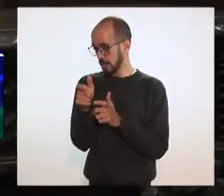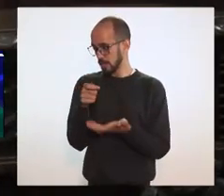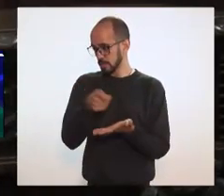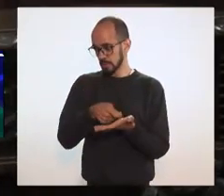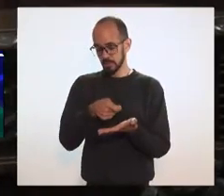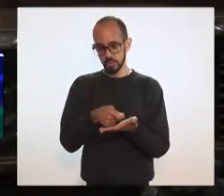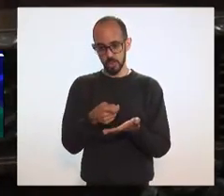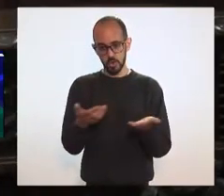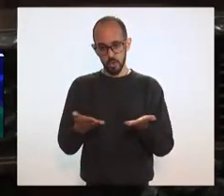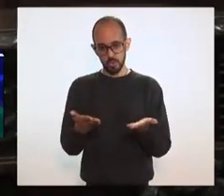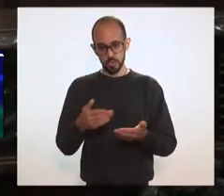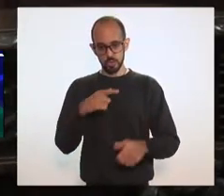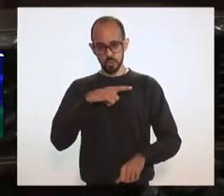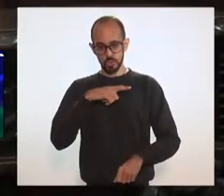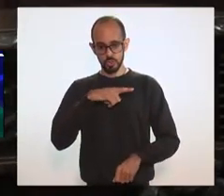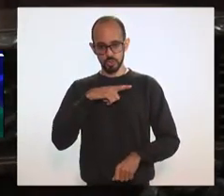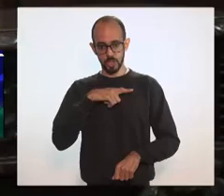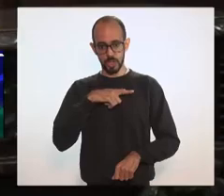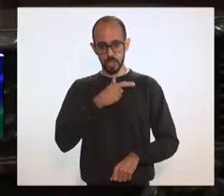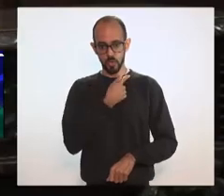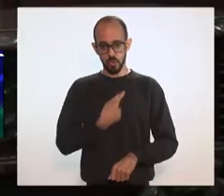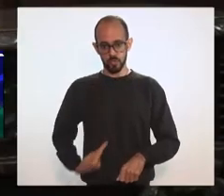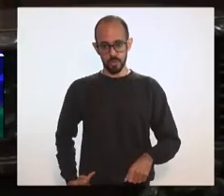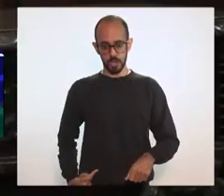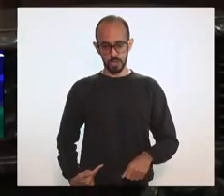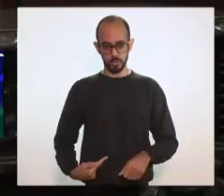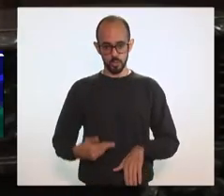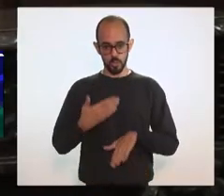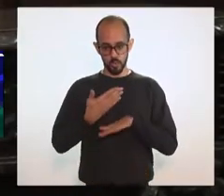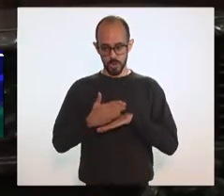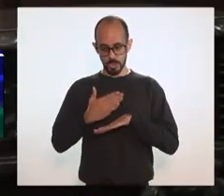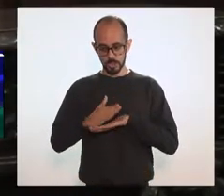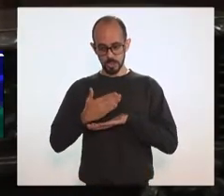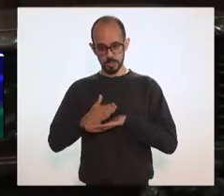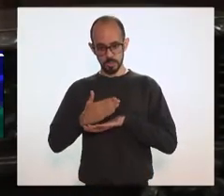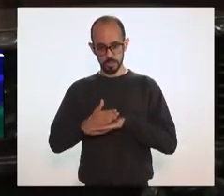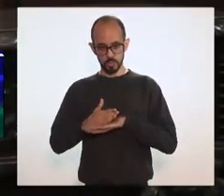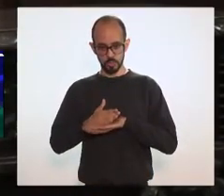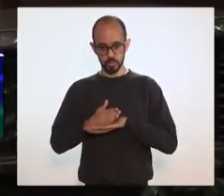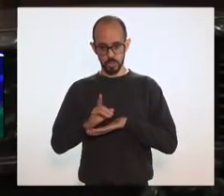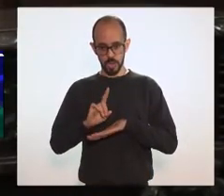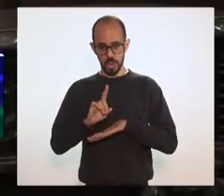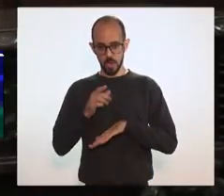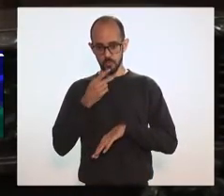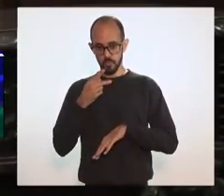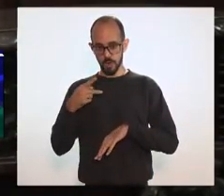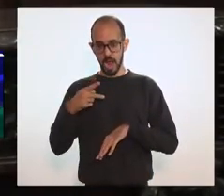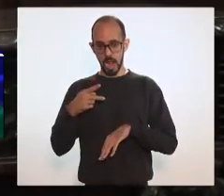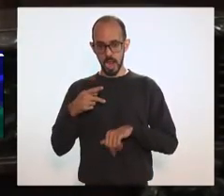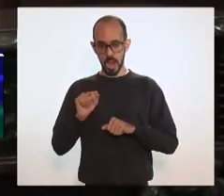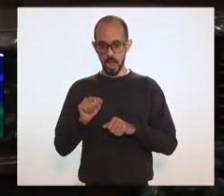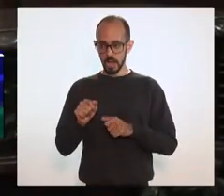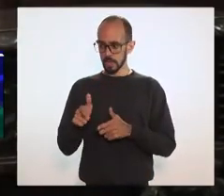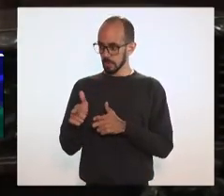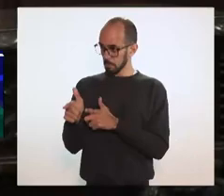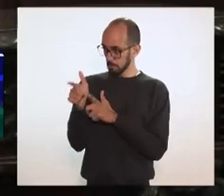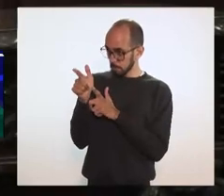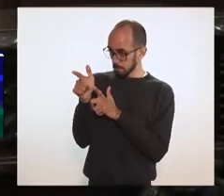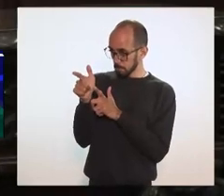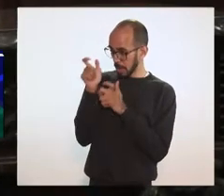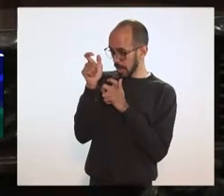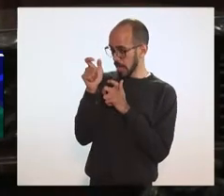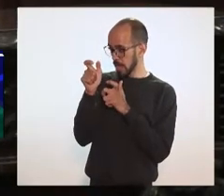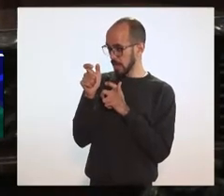hoje um governador em exercício que, apesar de não dizer, de não mandar mirar e atirar na